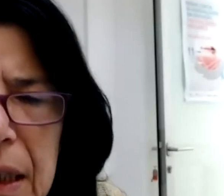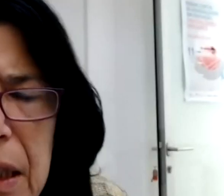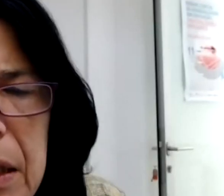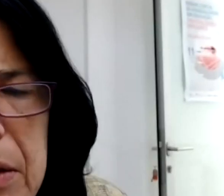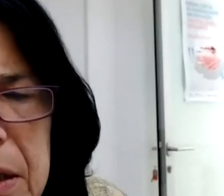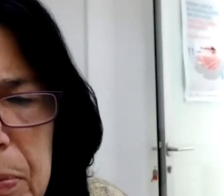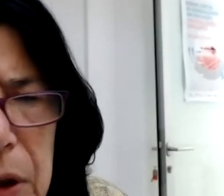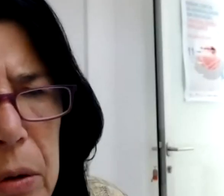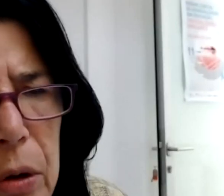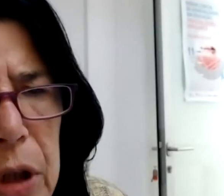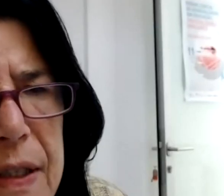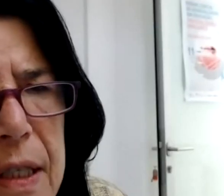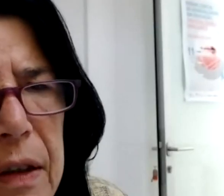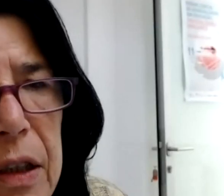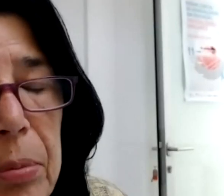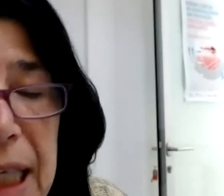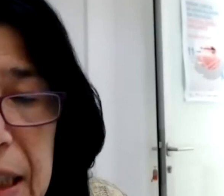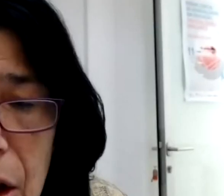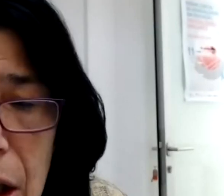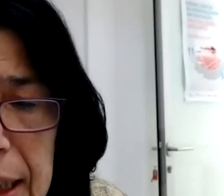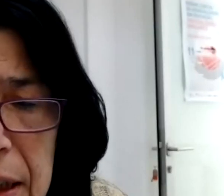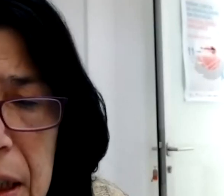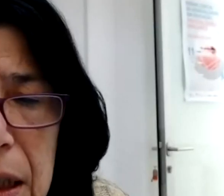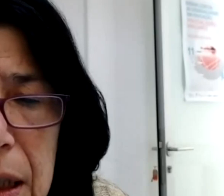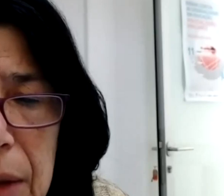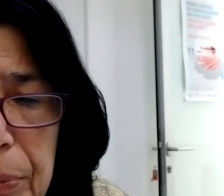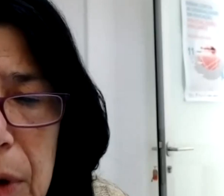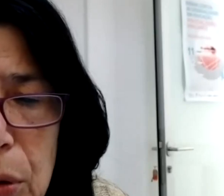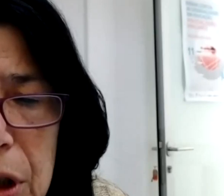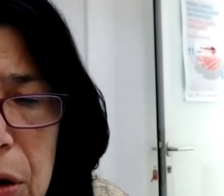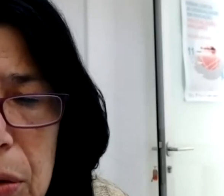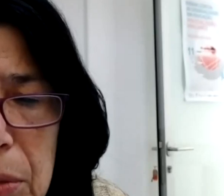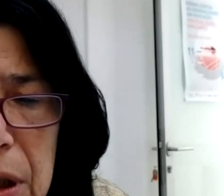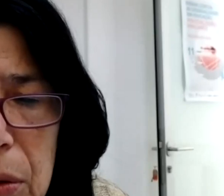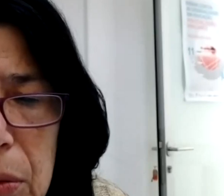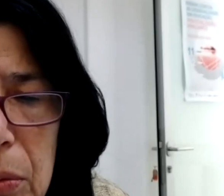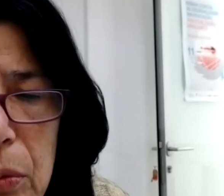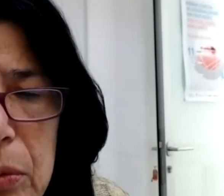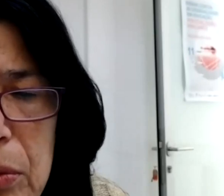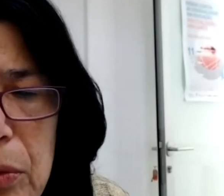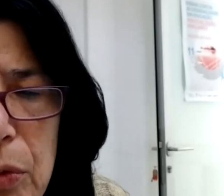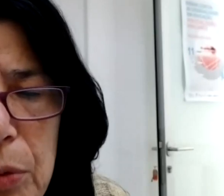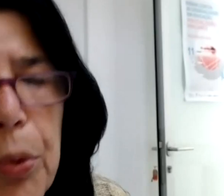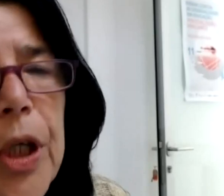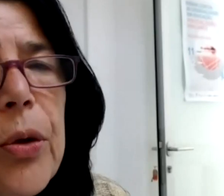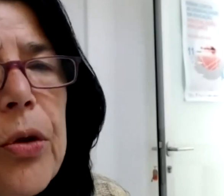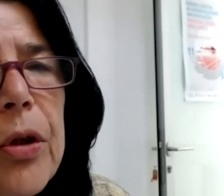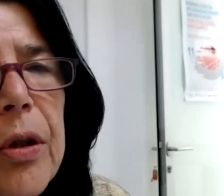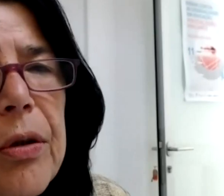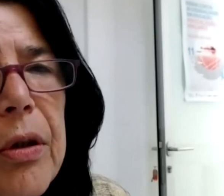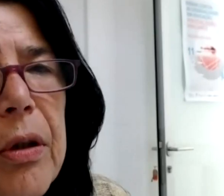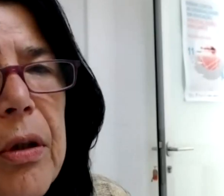começar, não sei se entendi bem agora. Eu tinha um